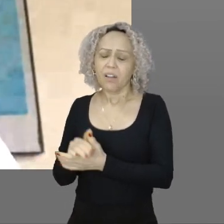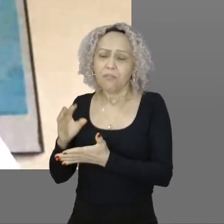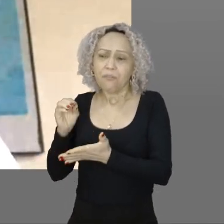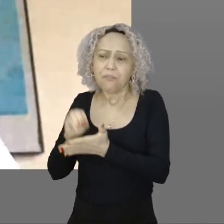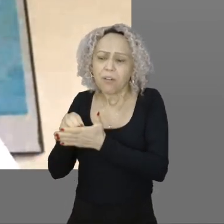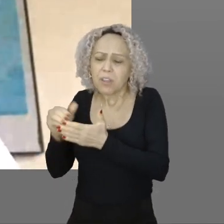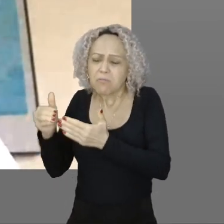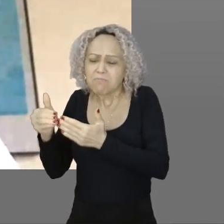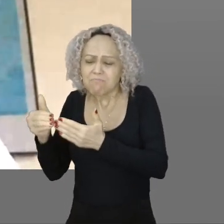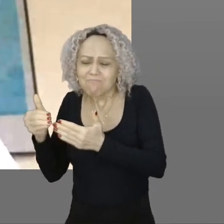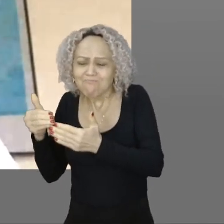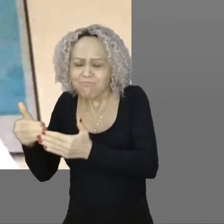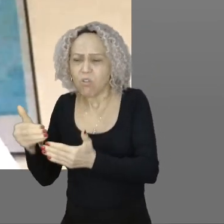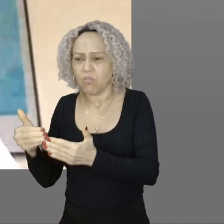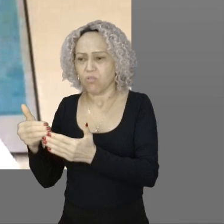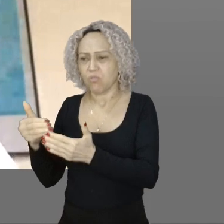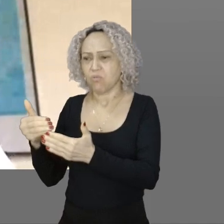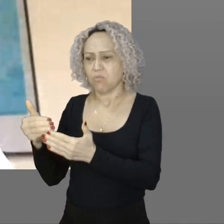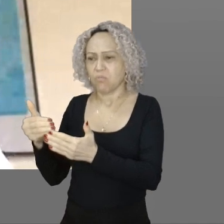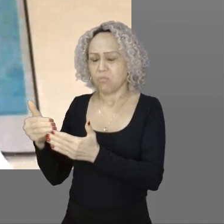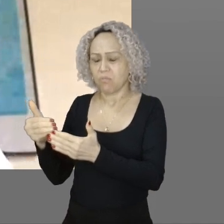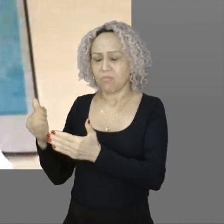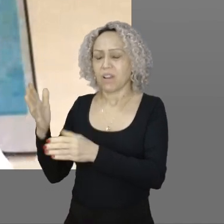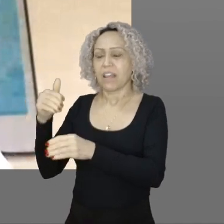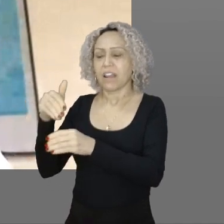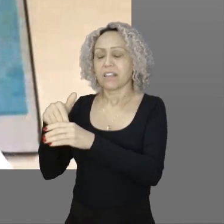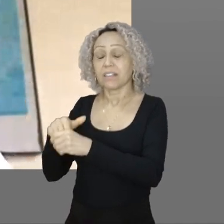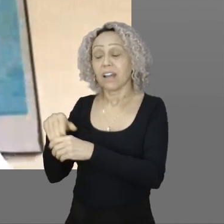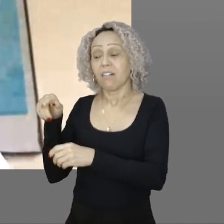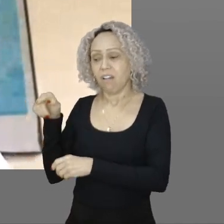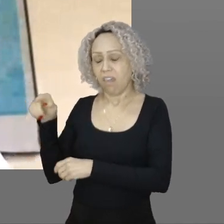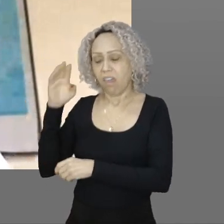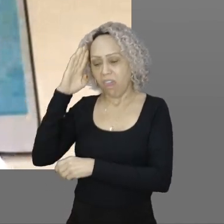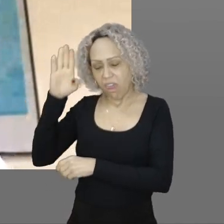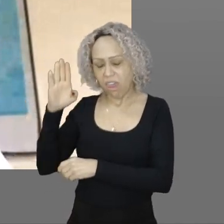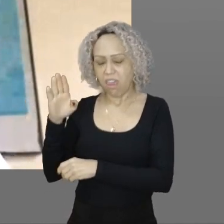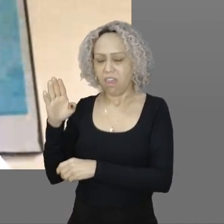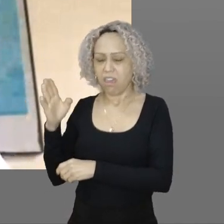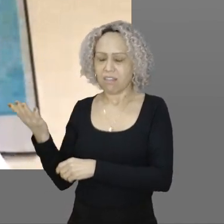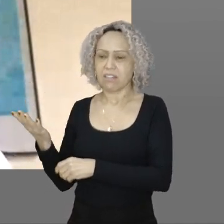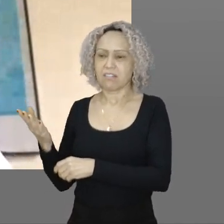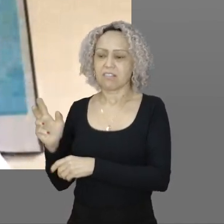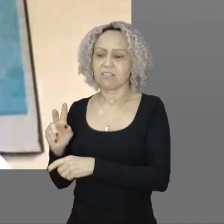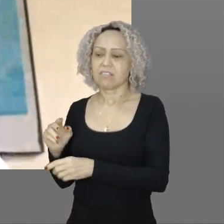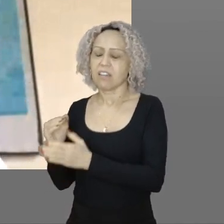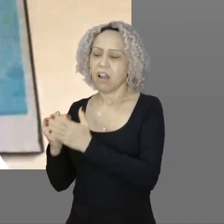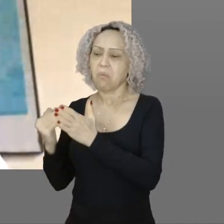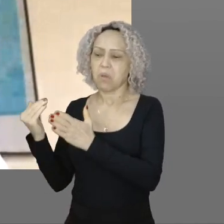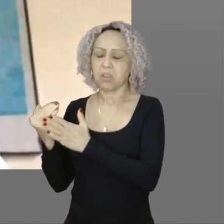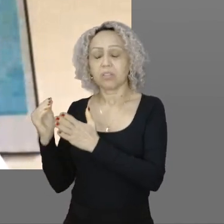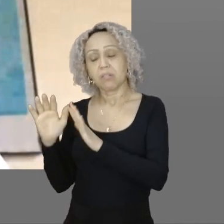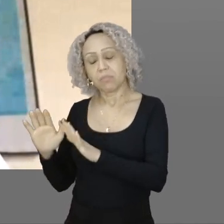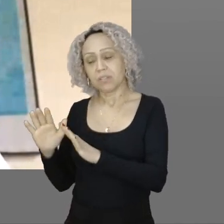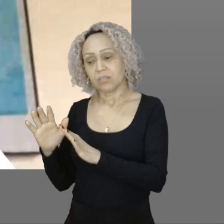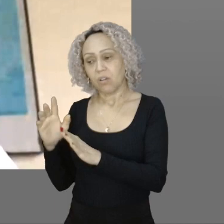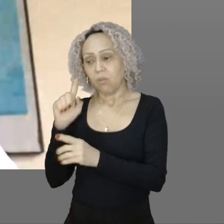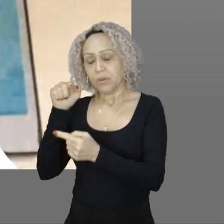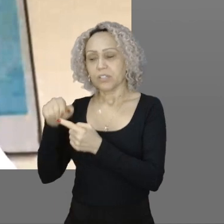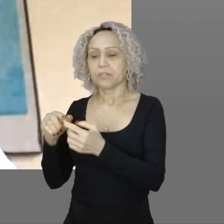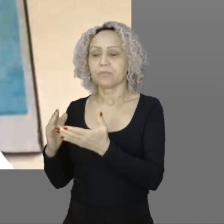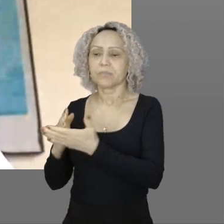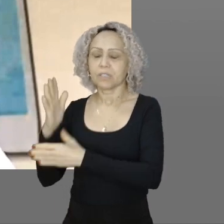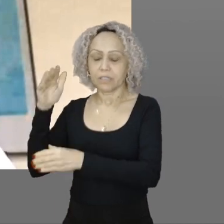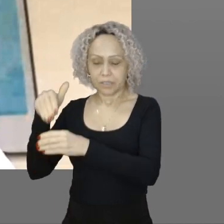por esta tentativa, né, de ilusão. E, ao contrário, Lula, quando assume, volta a dizer: o combate à fome é